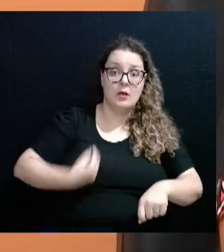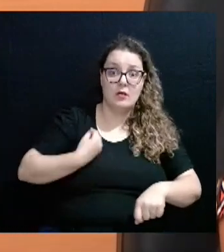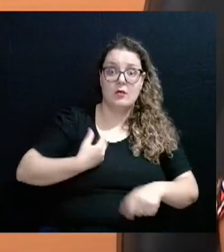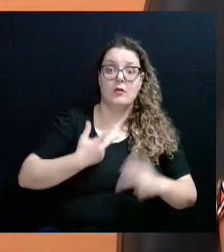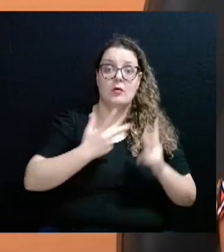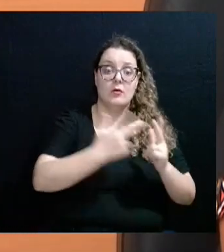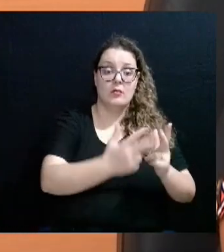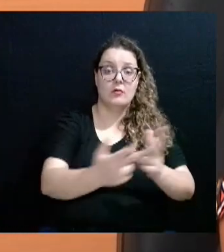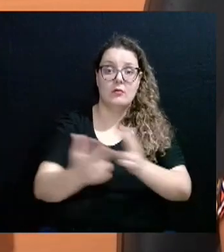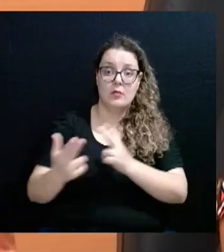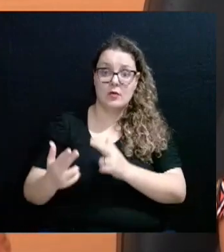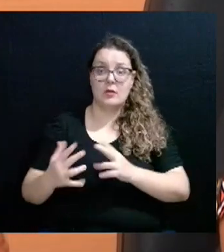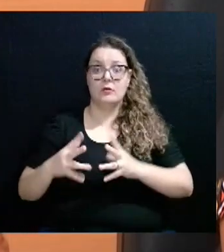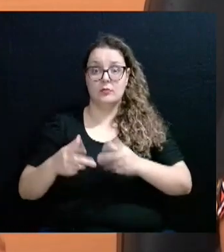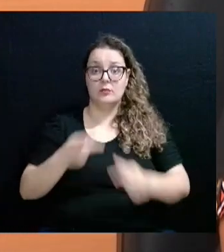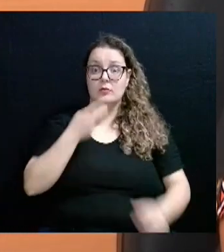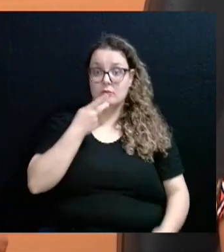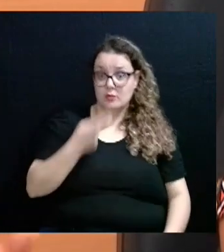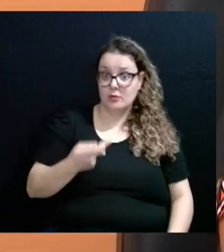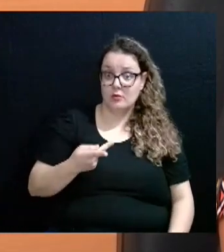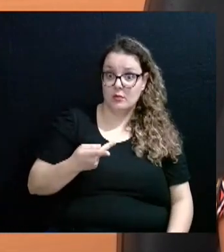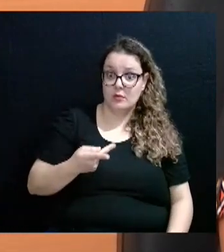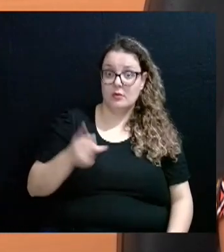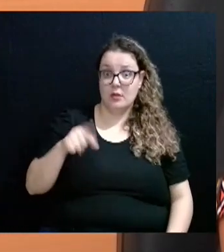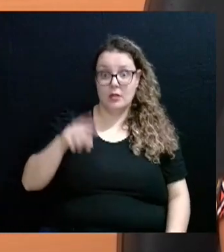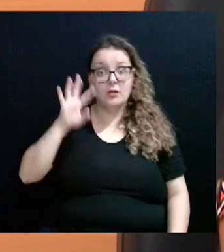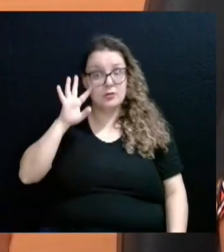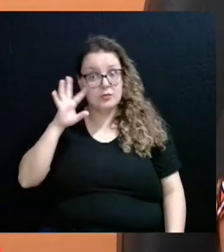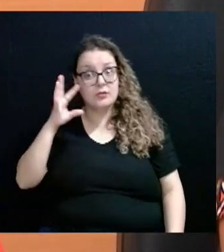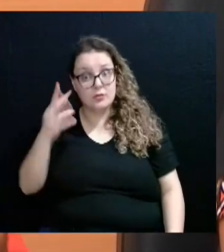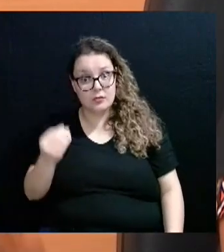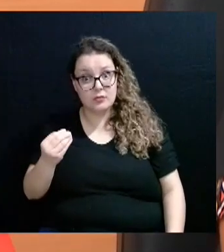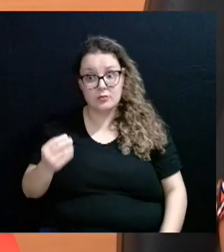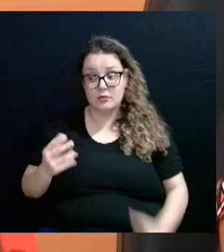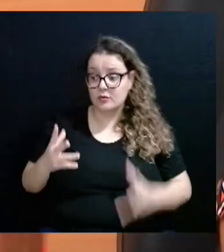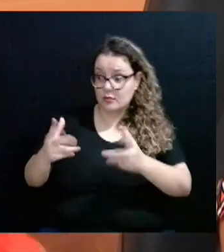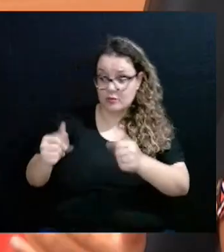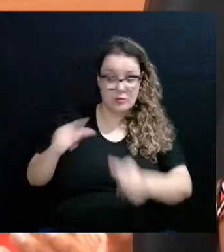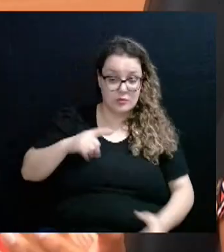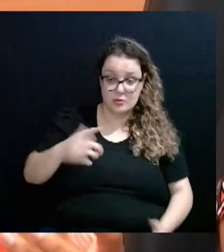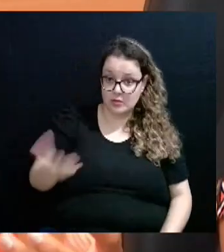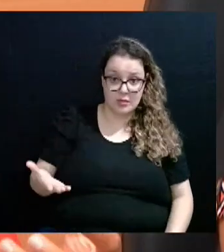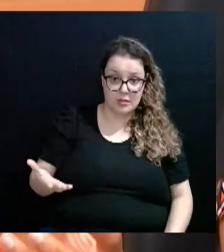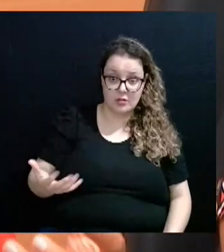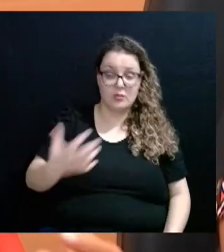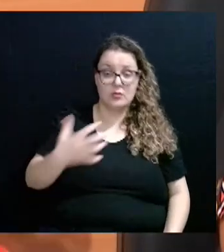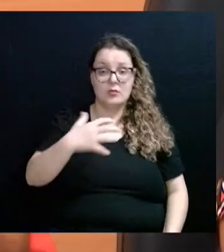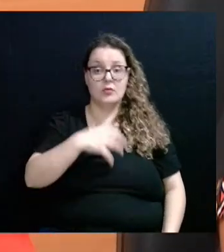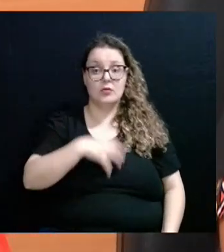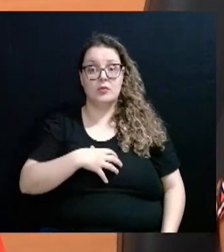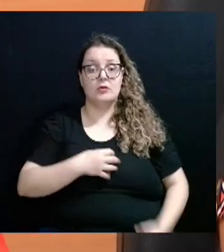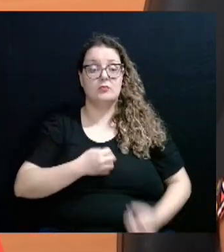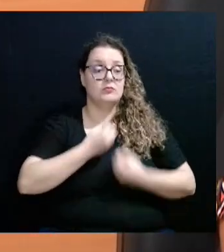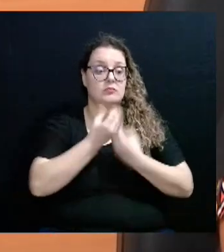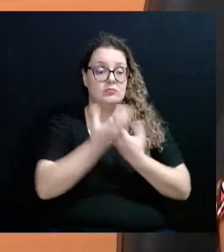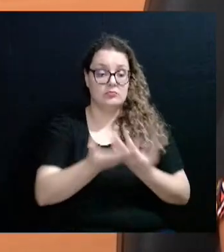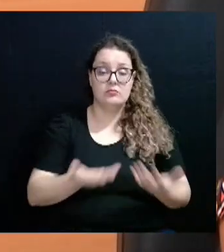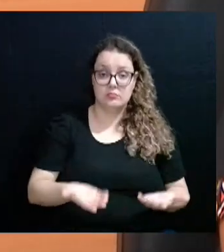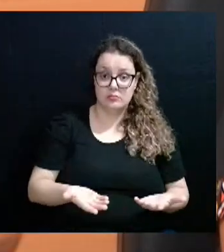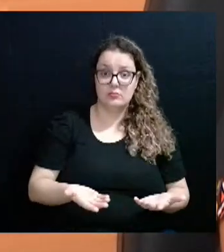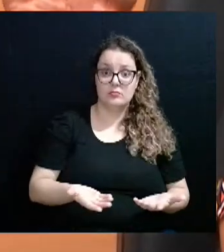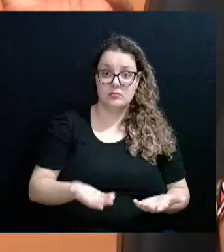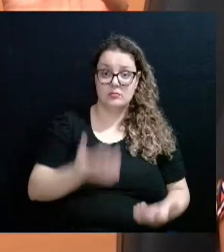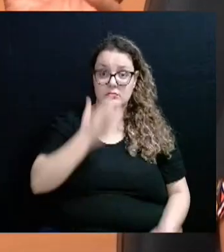que eu falo é de conhecimento comum. E a forma com que eu consigo expressar isso é